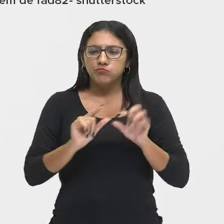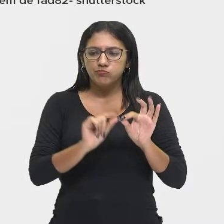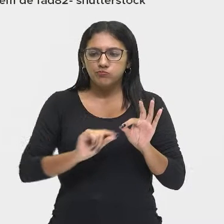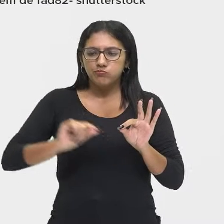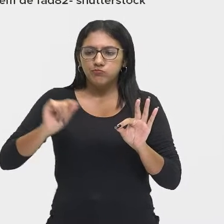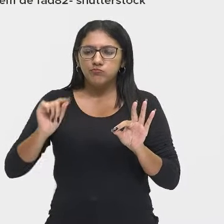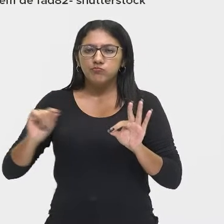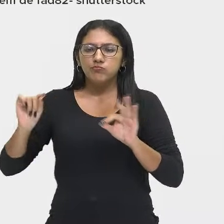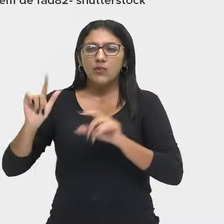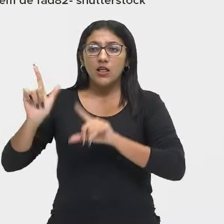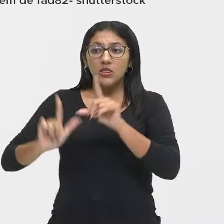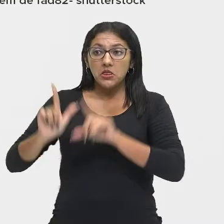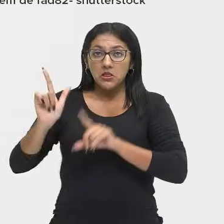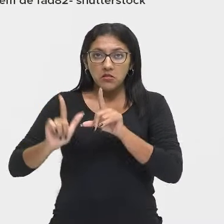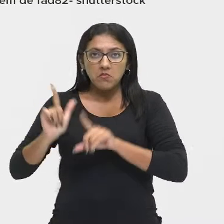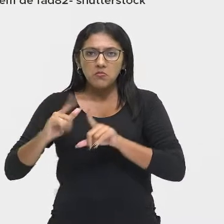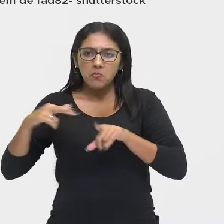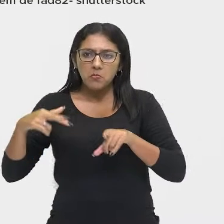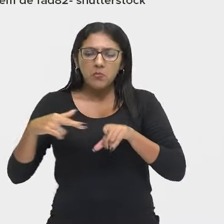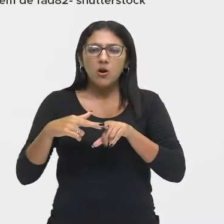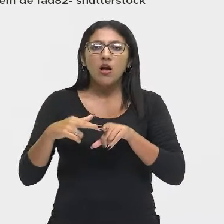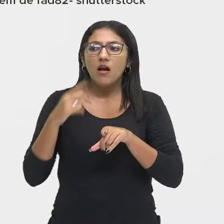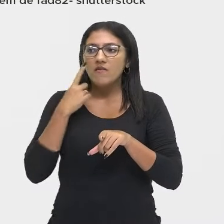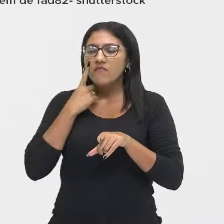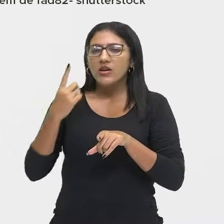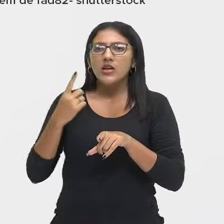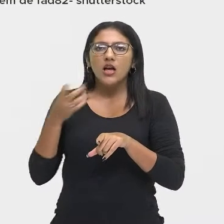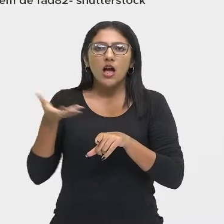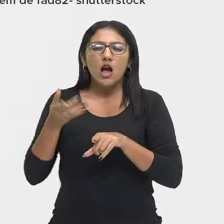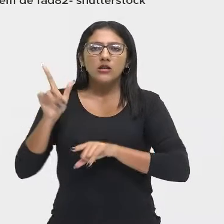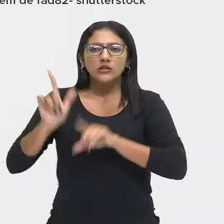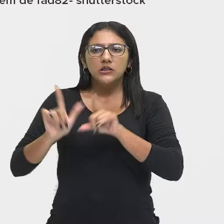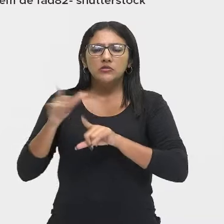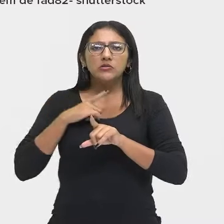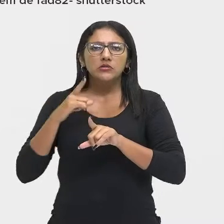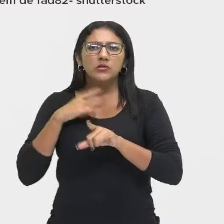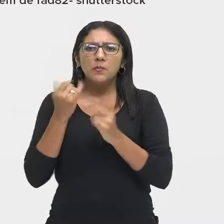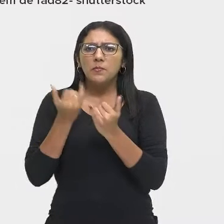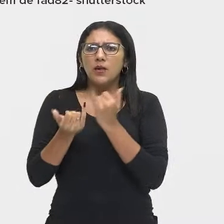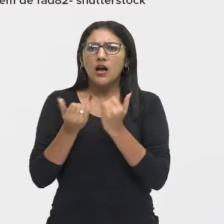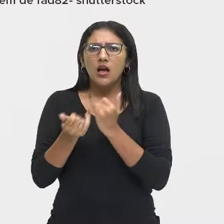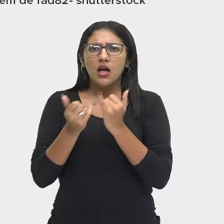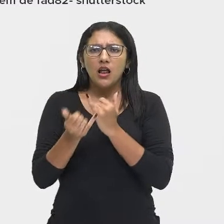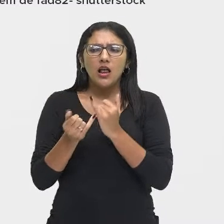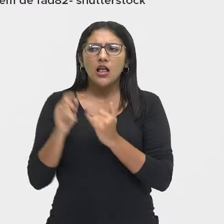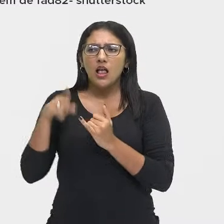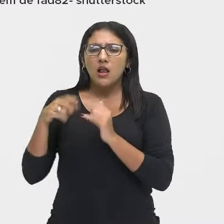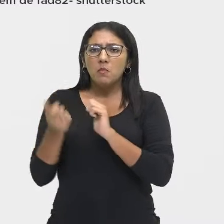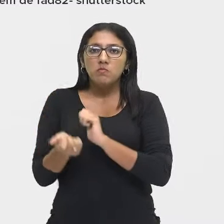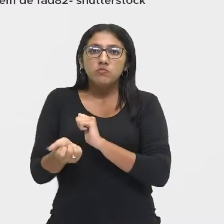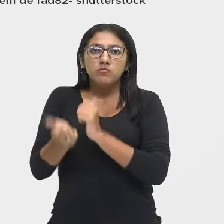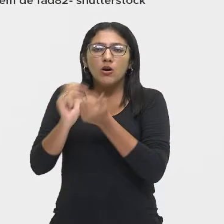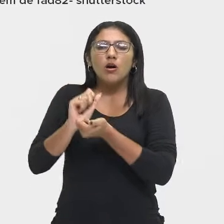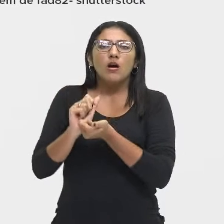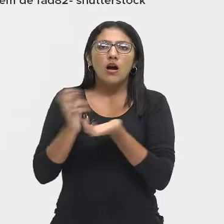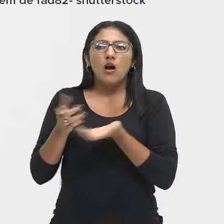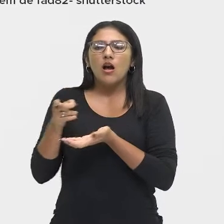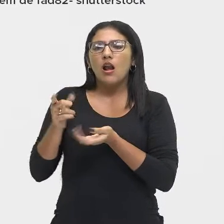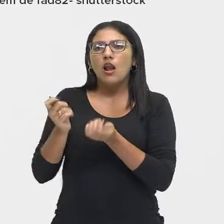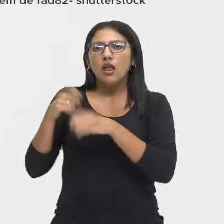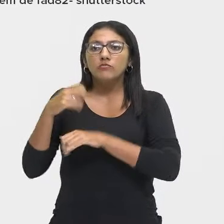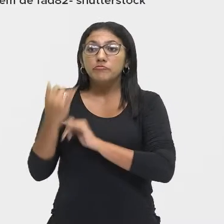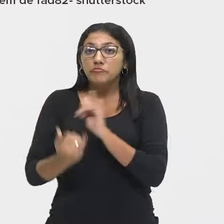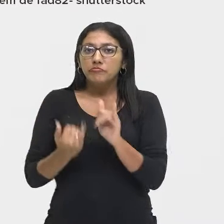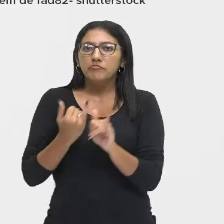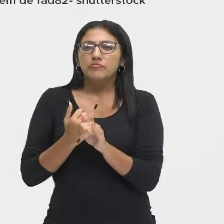TV ela passa a se tornar uma espécie de transmídia, ela vira uma Smart TV se você agregar a ela